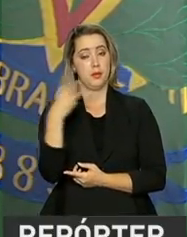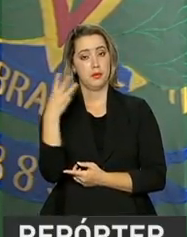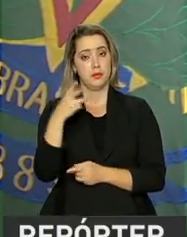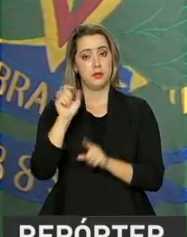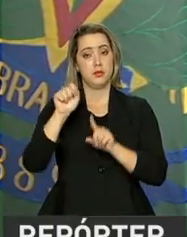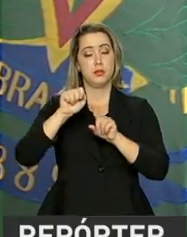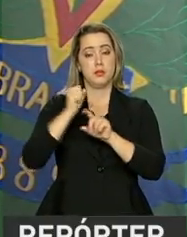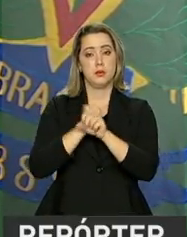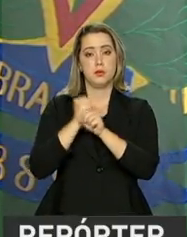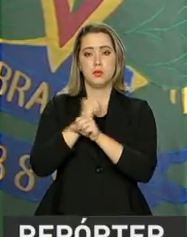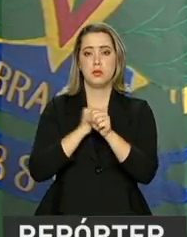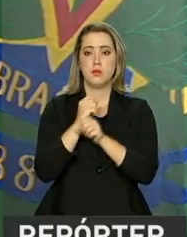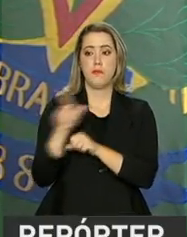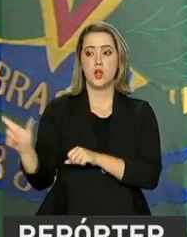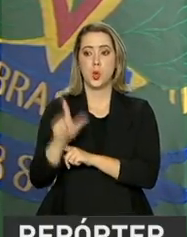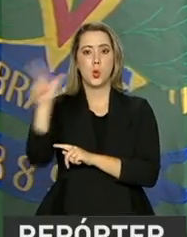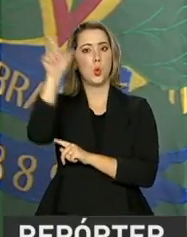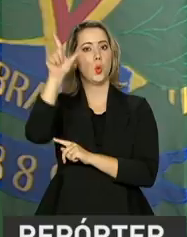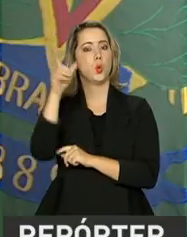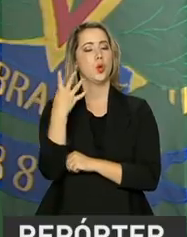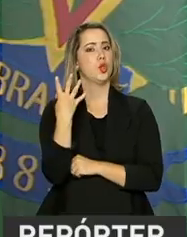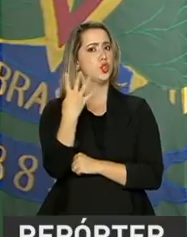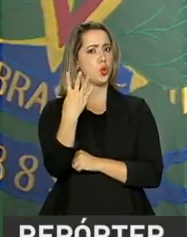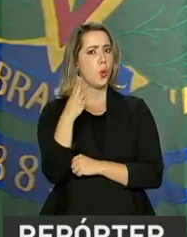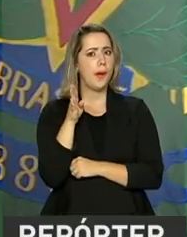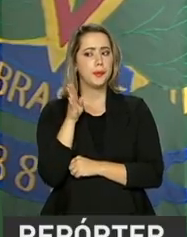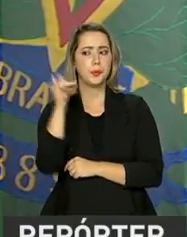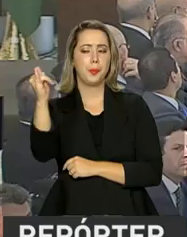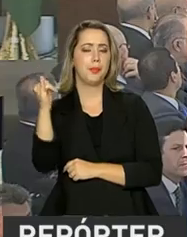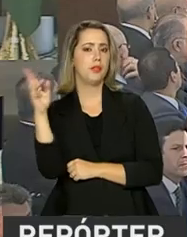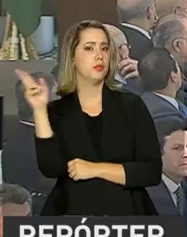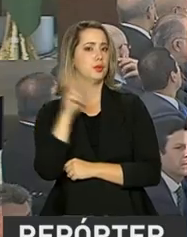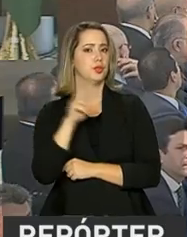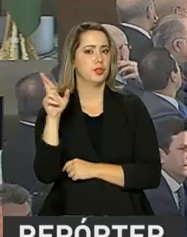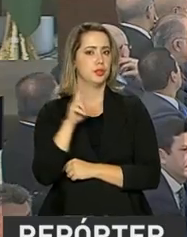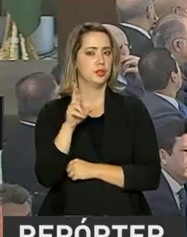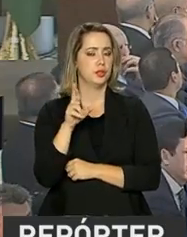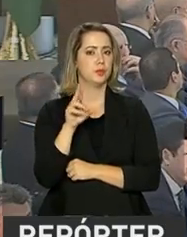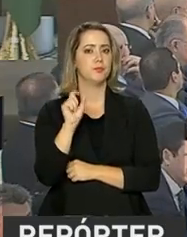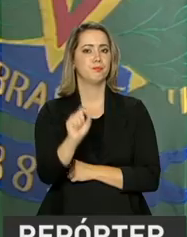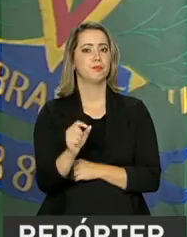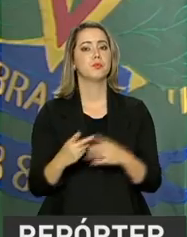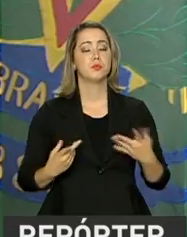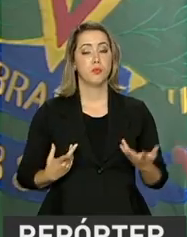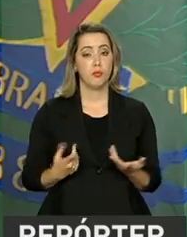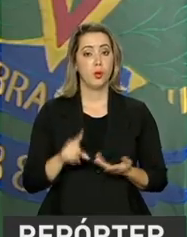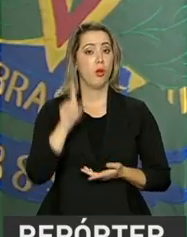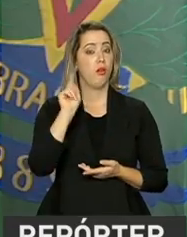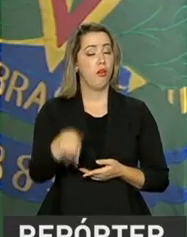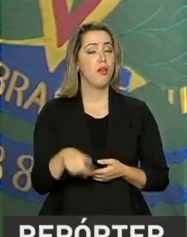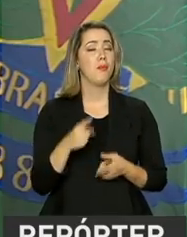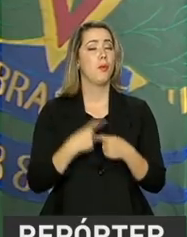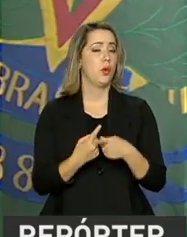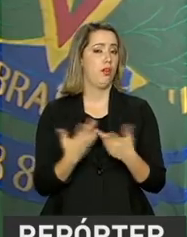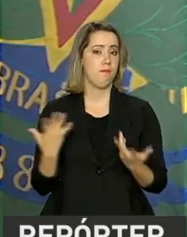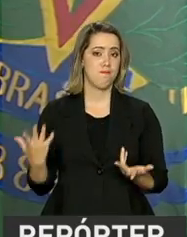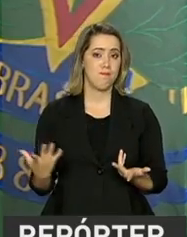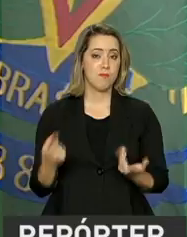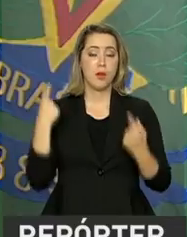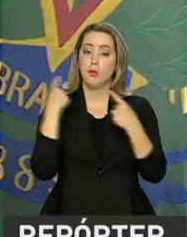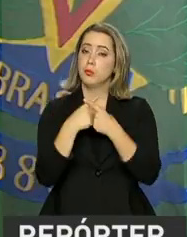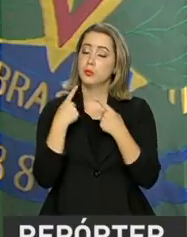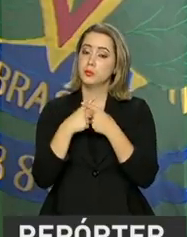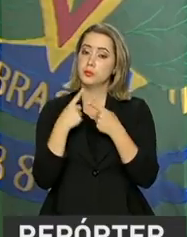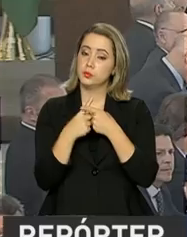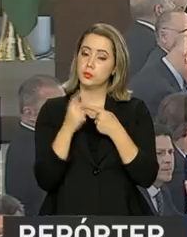de 4 bilhões 450 milhões de reais fruto exatamente desta